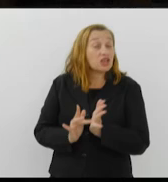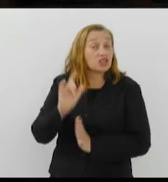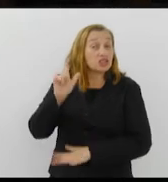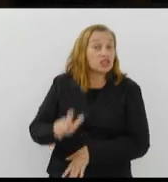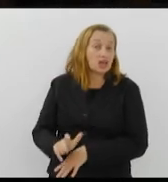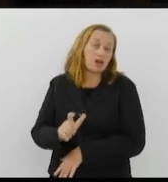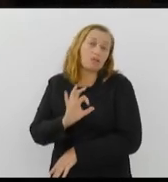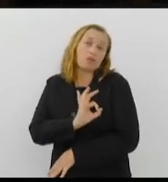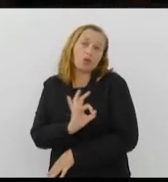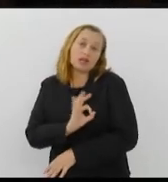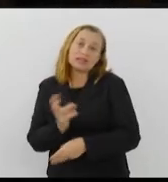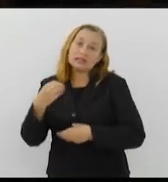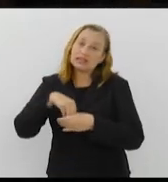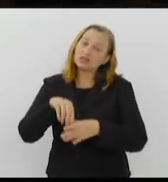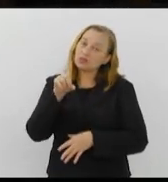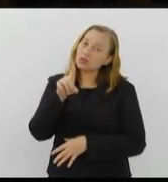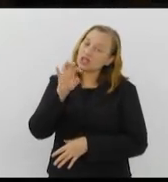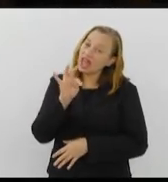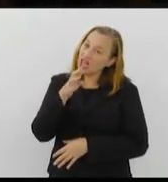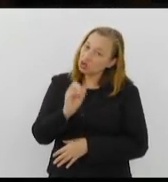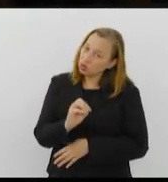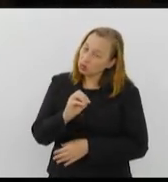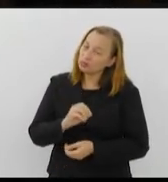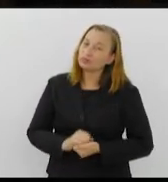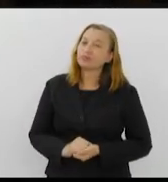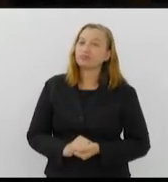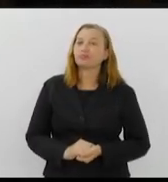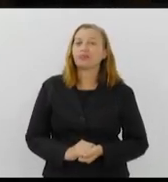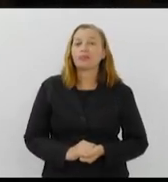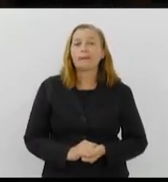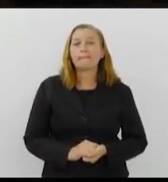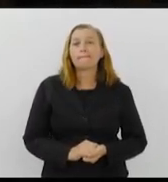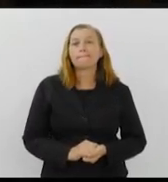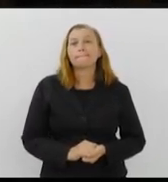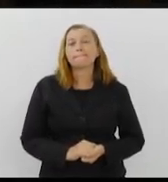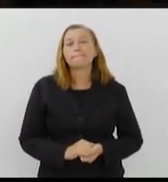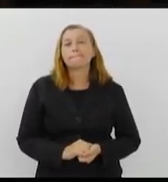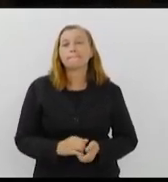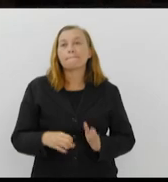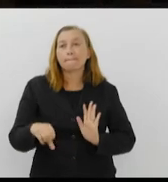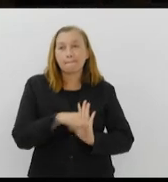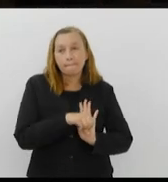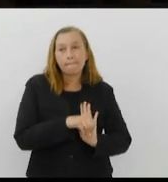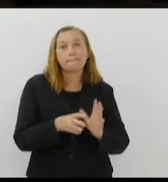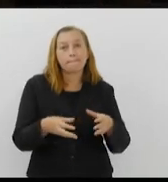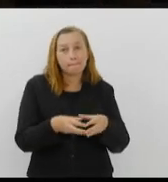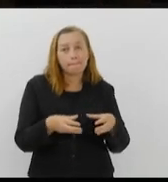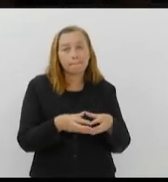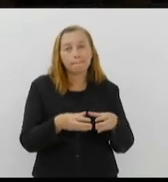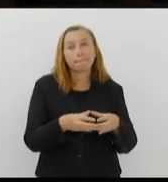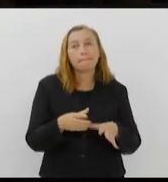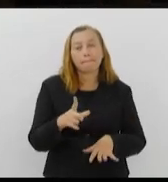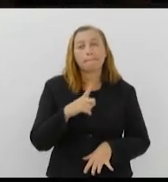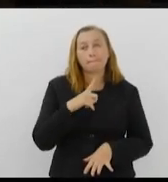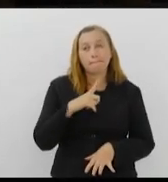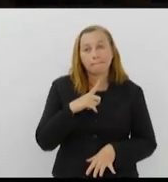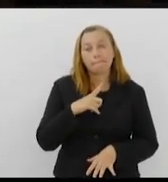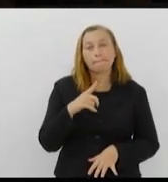do Detro, presidente. A máfia que está instalada ali dentro do Detro. Máfia é essa que tem as costas de